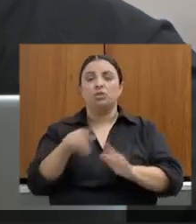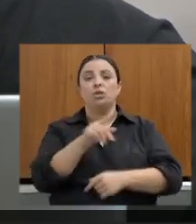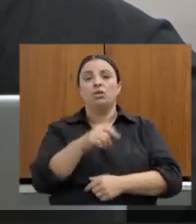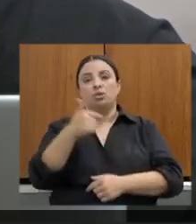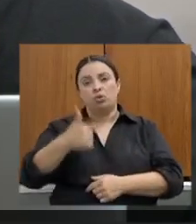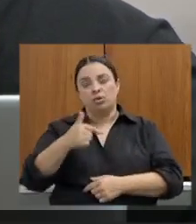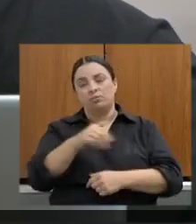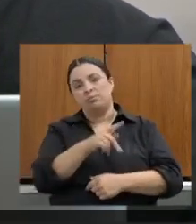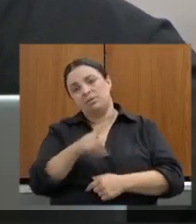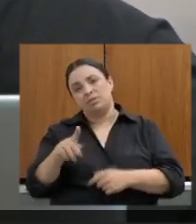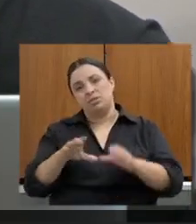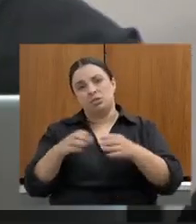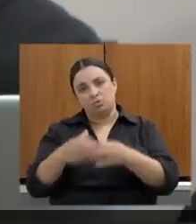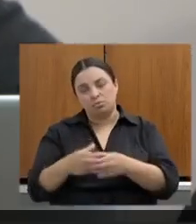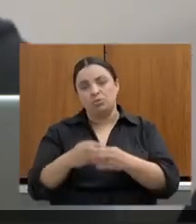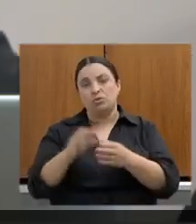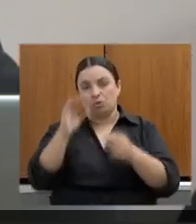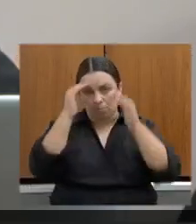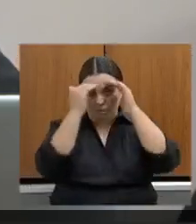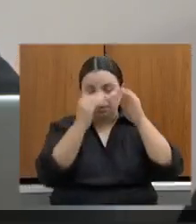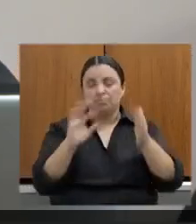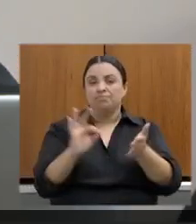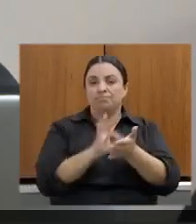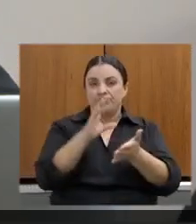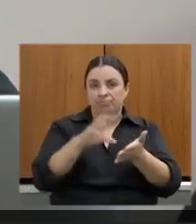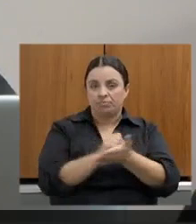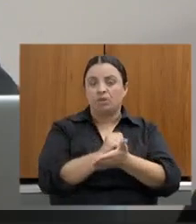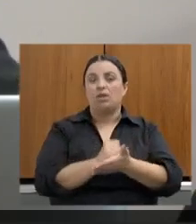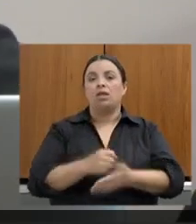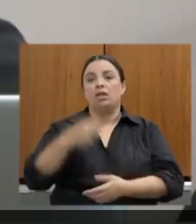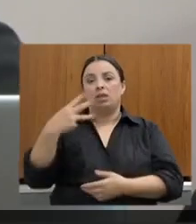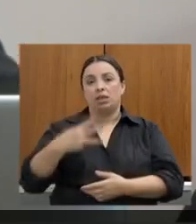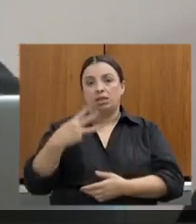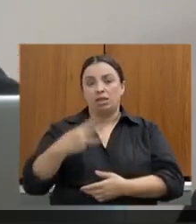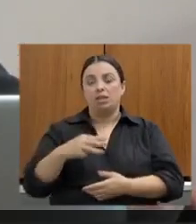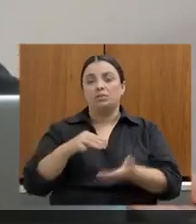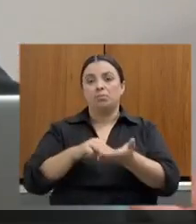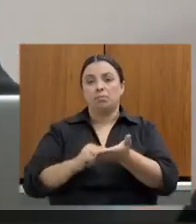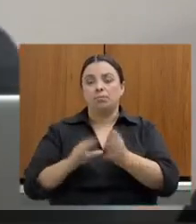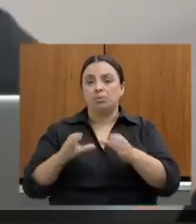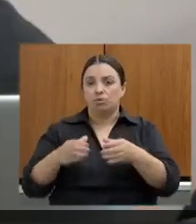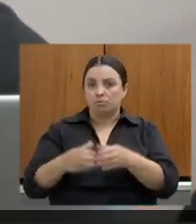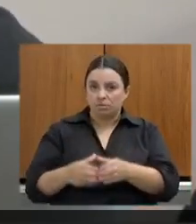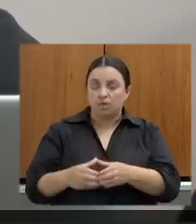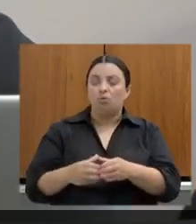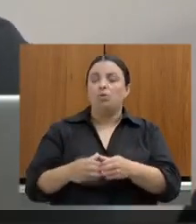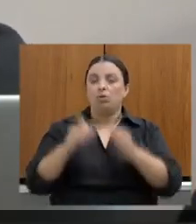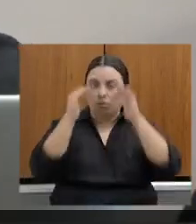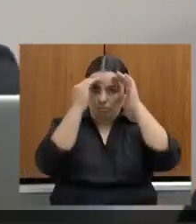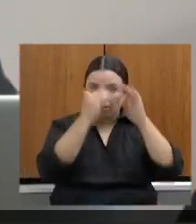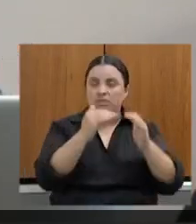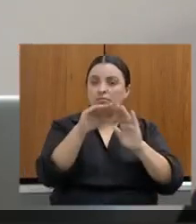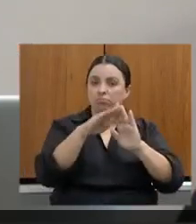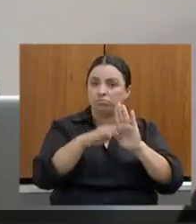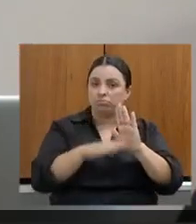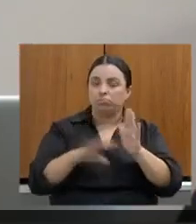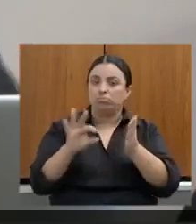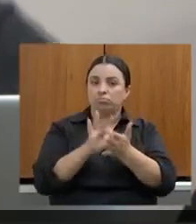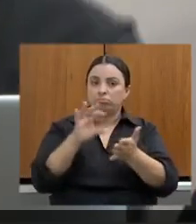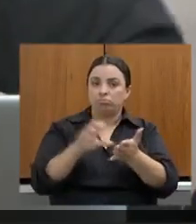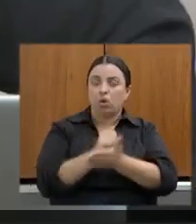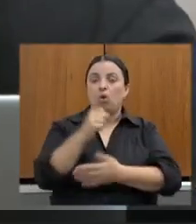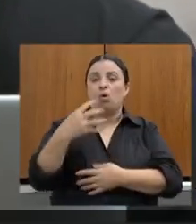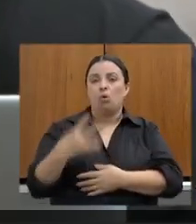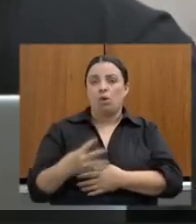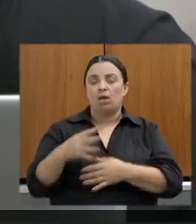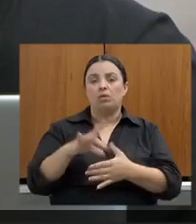participantes por ordem de inscrição três membros das comissões participantes por ordem de inscrição os quatro líderes por hora